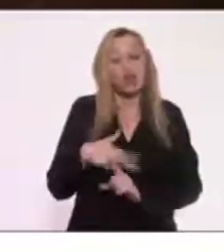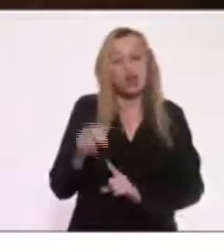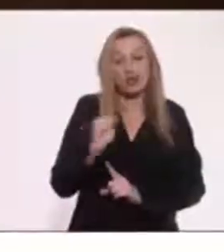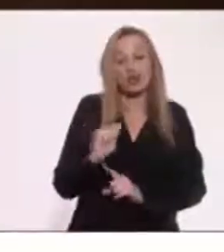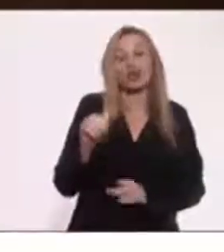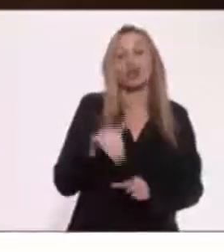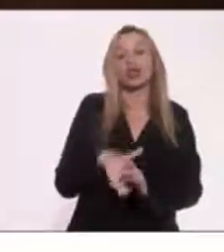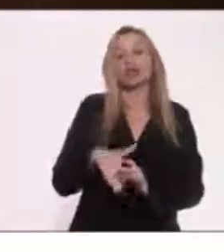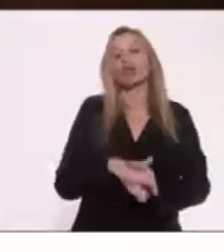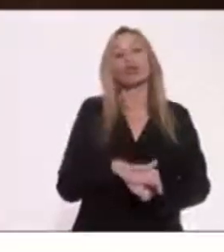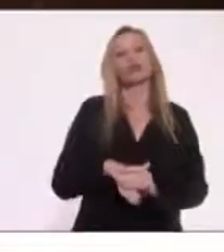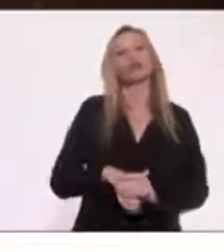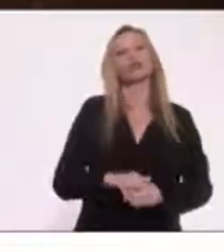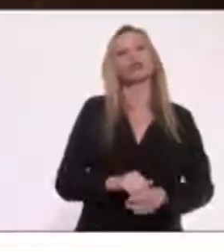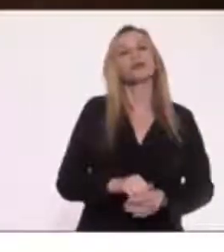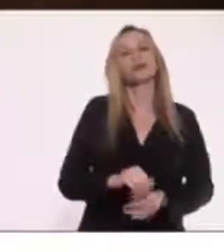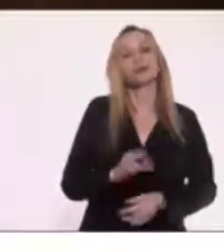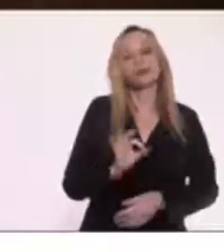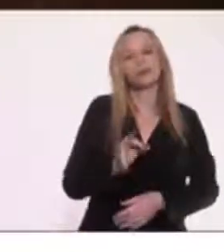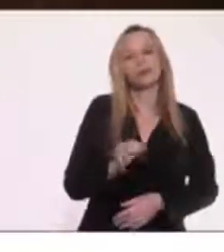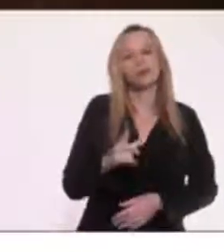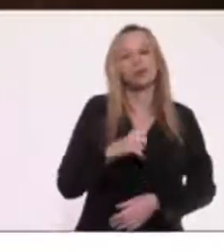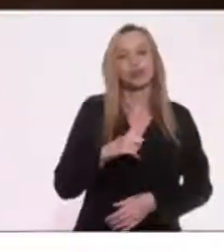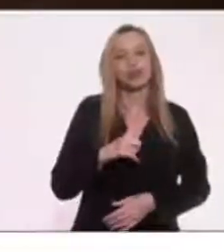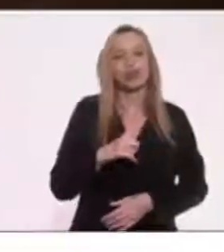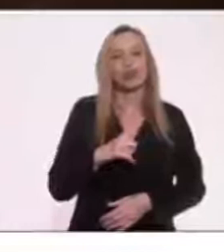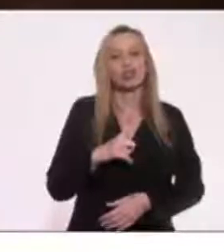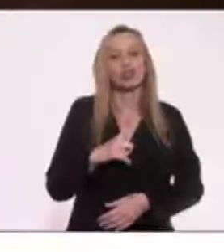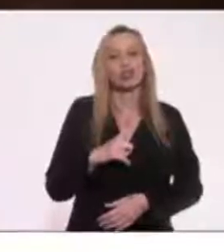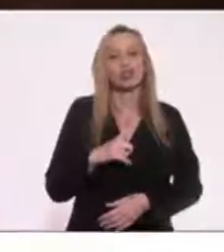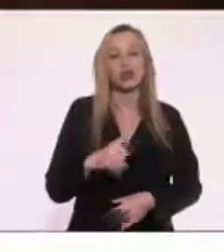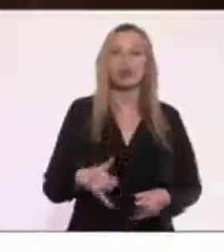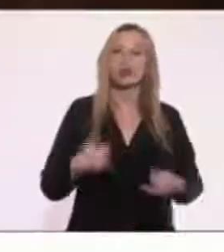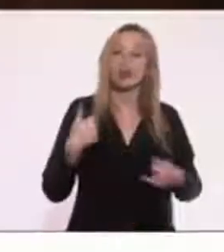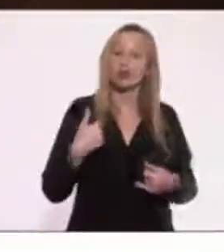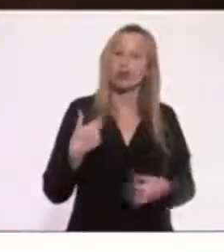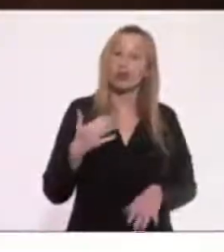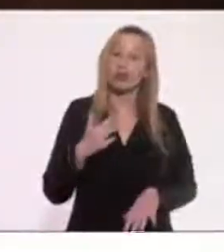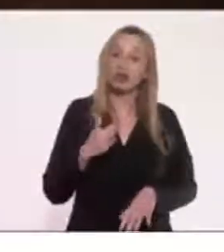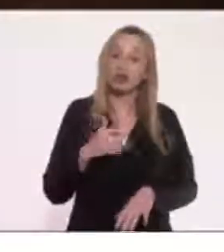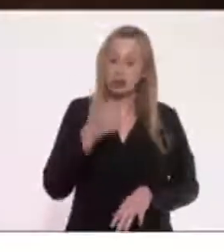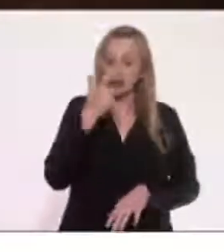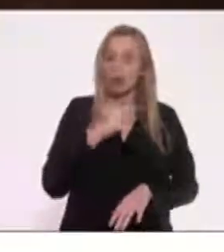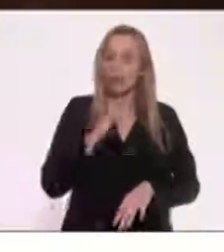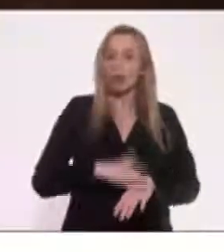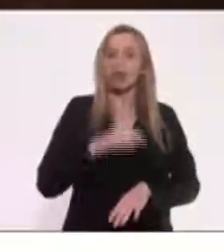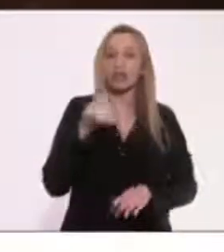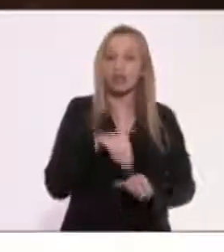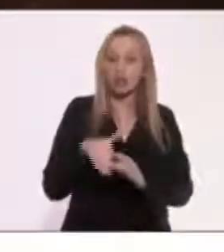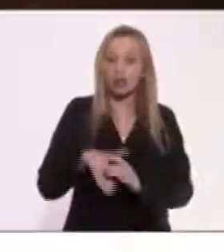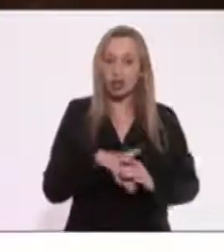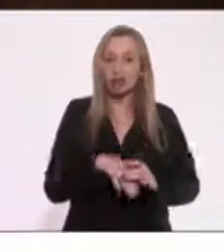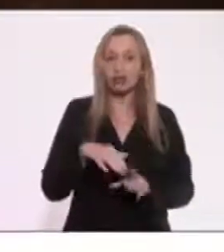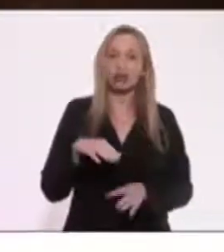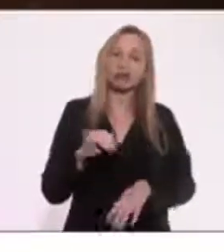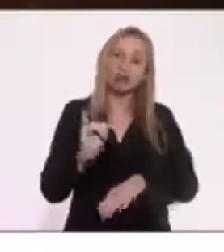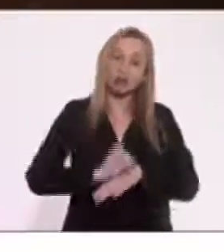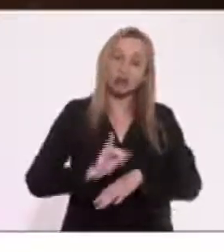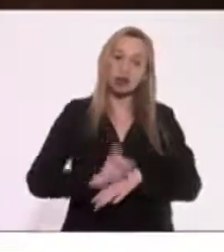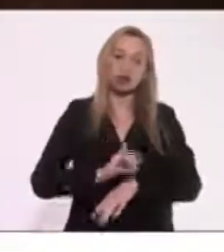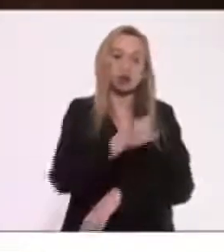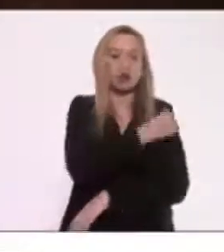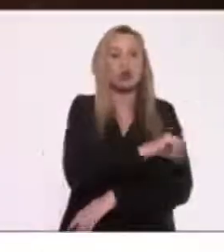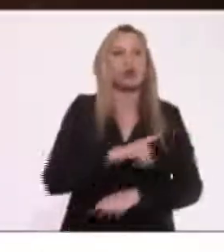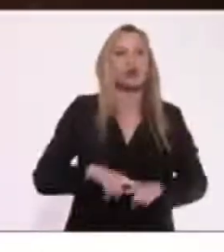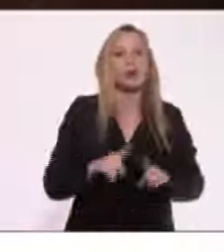eleições e, de fato, tive a honra de ter sido mais votado desse Estado, mais votado da capital do Rio de Janeiro, mas